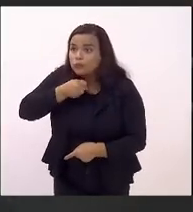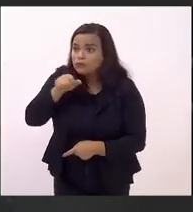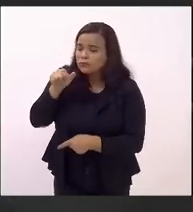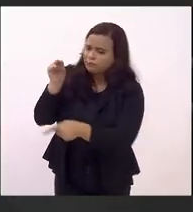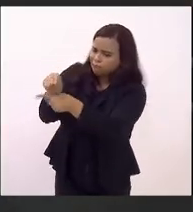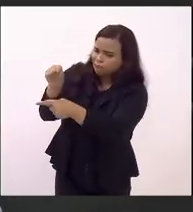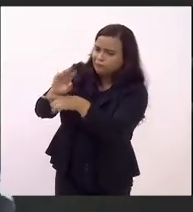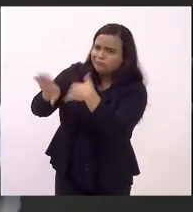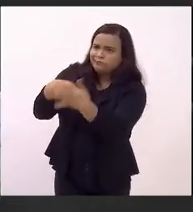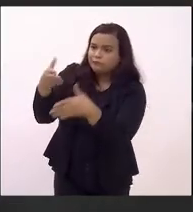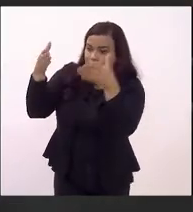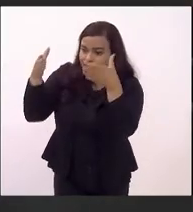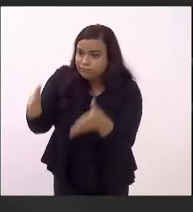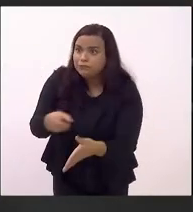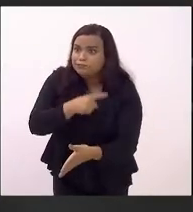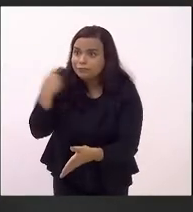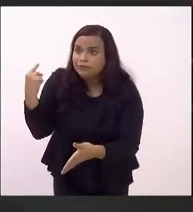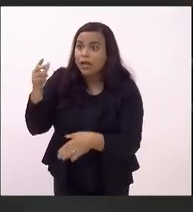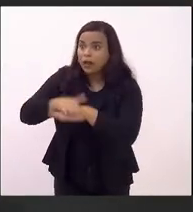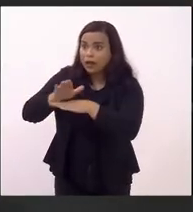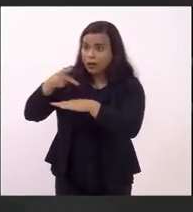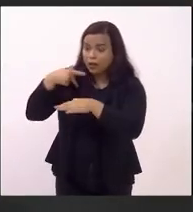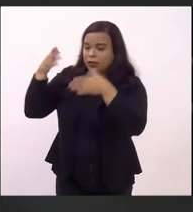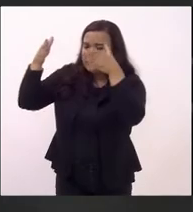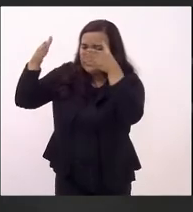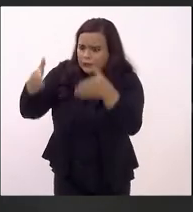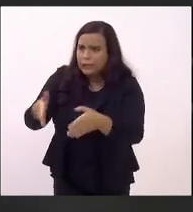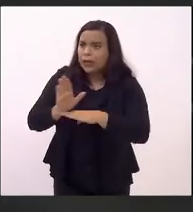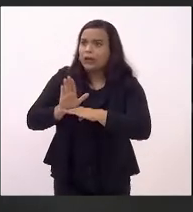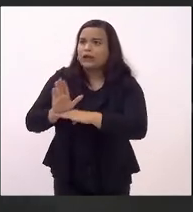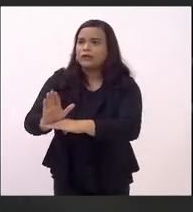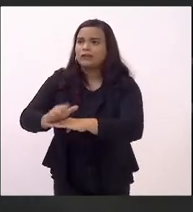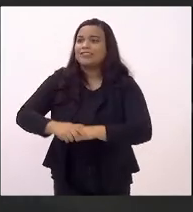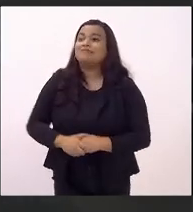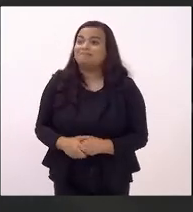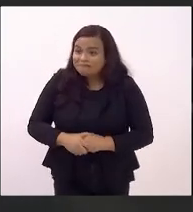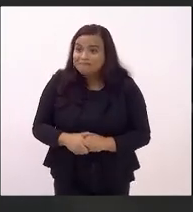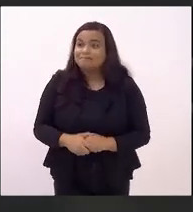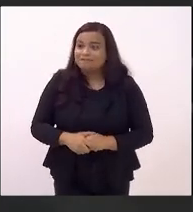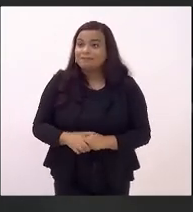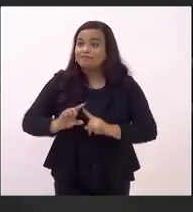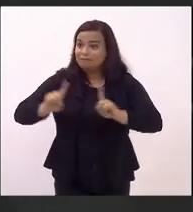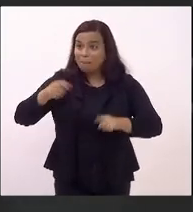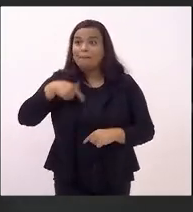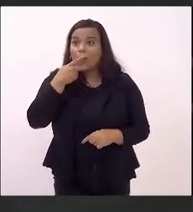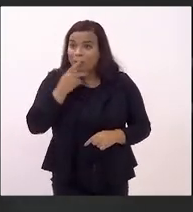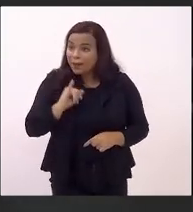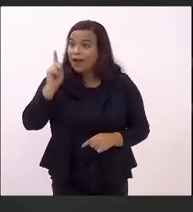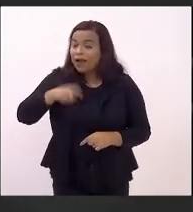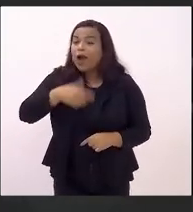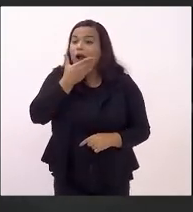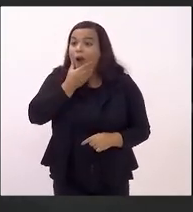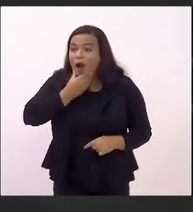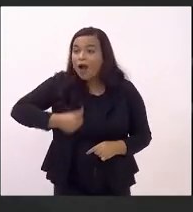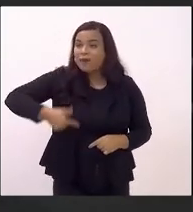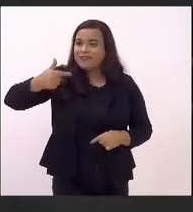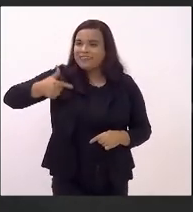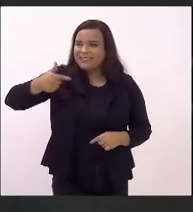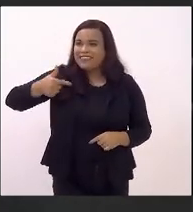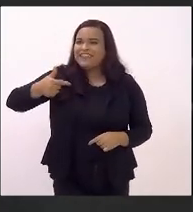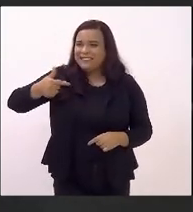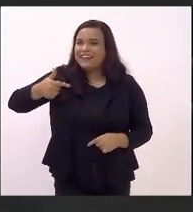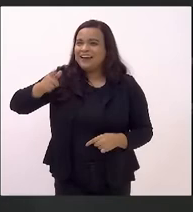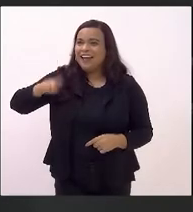Sem nenhum ódio. Embora quem foi meu pai mesmo foi o Broto. Está aqui o Luciano, meu primo.